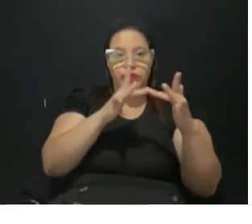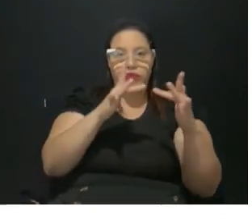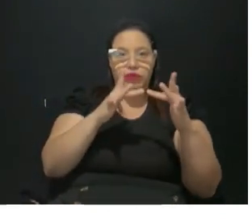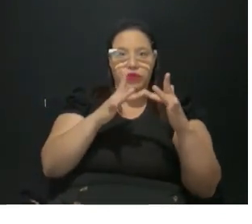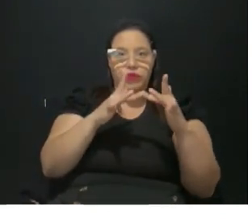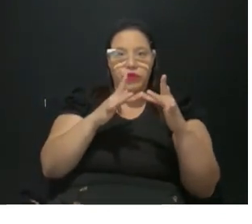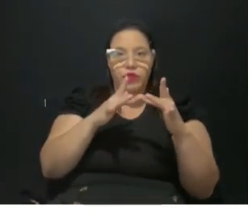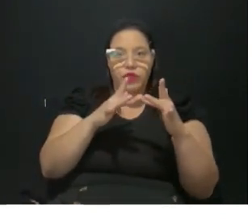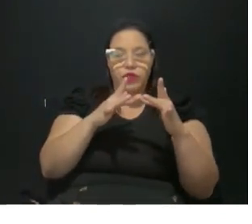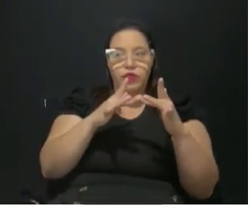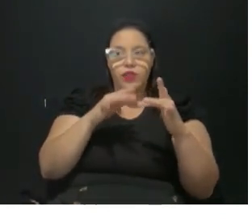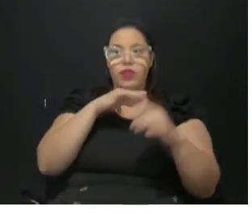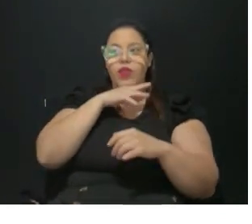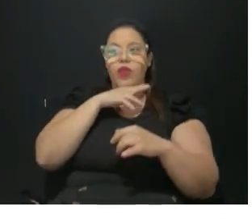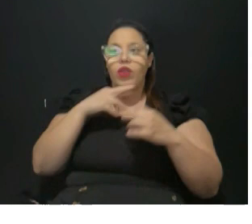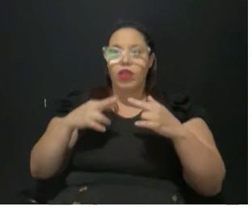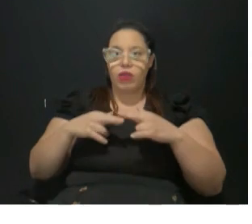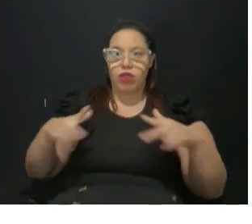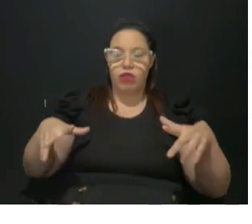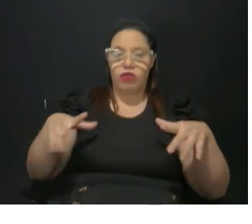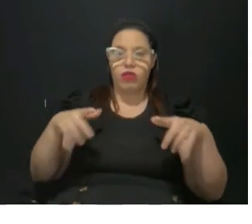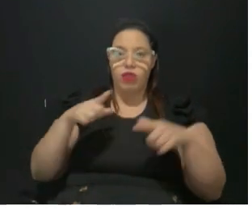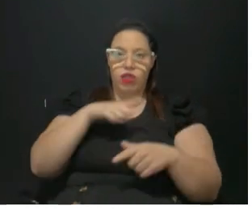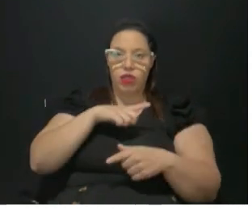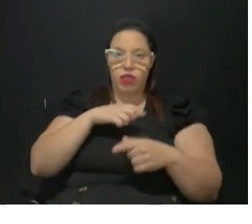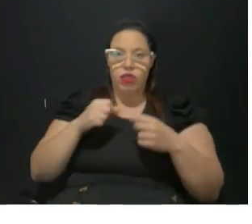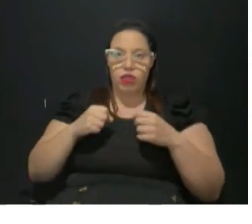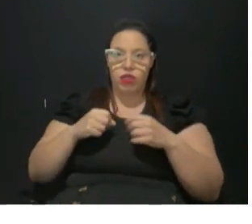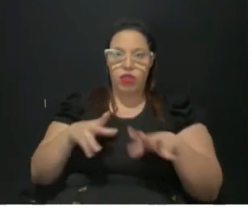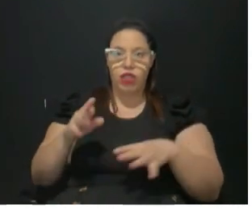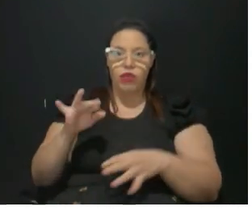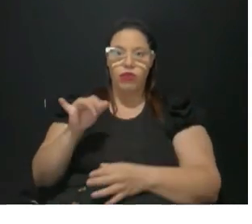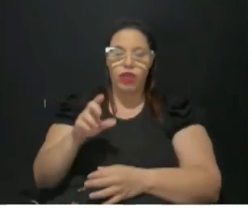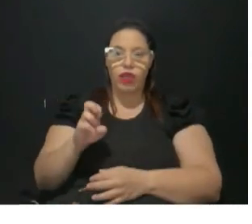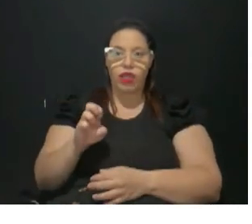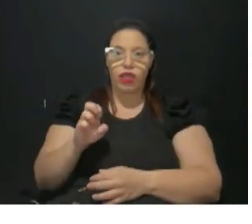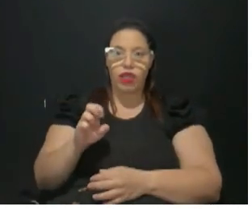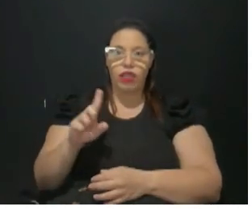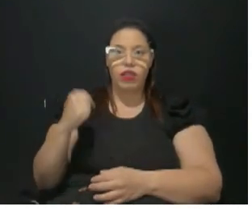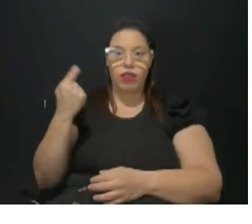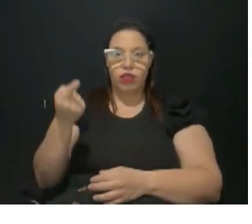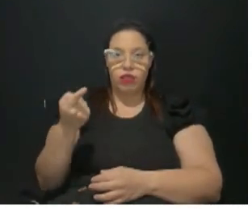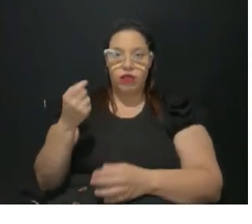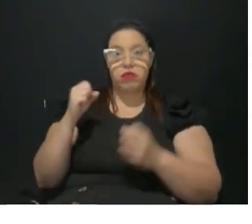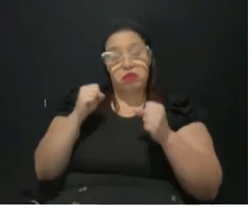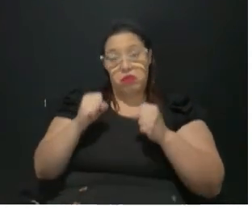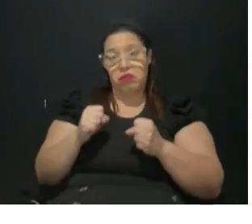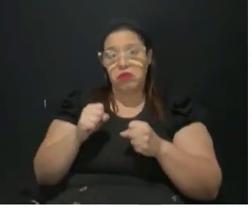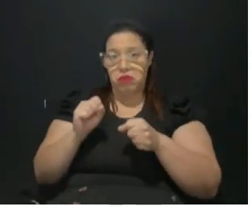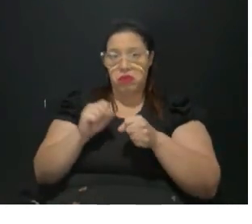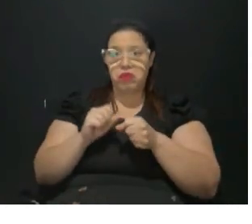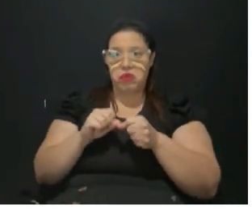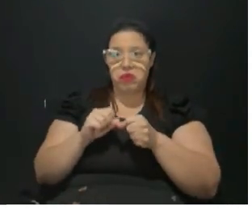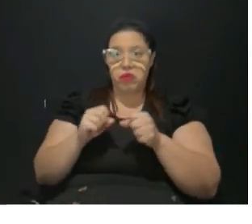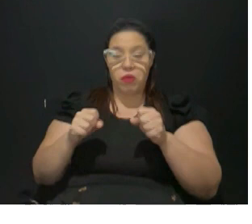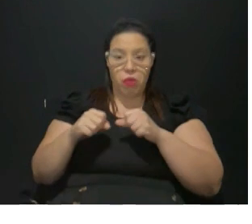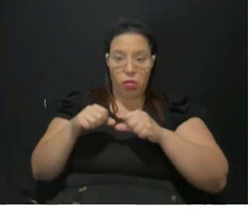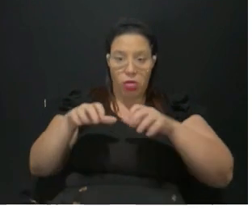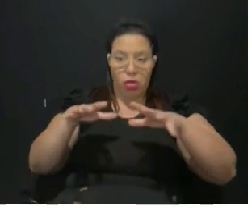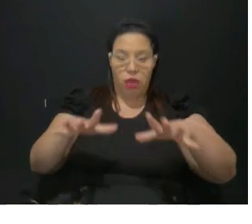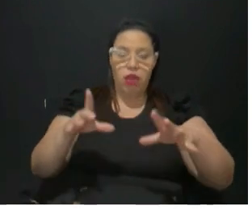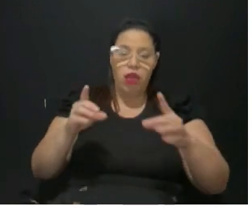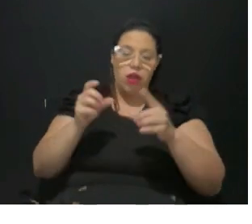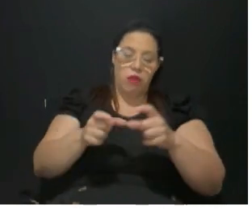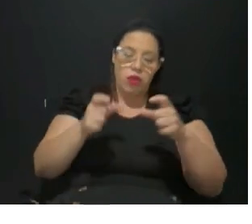com algum animal infectado. Então, era uma transmissão silvestre, né? Que aí depois poderia fazer esse surto de